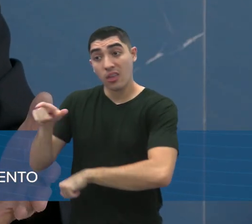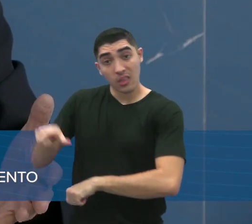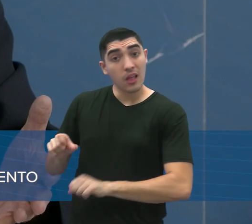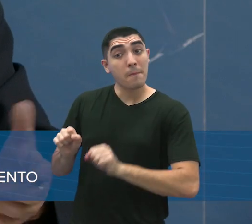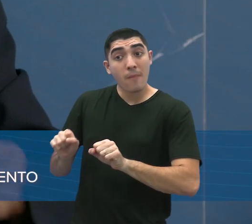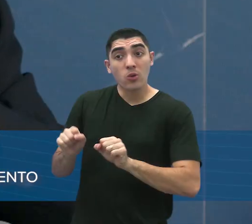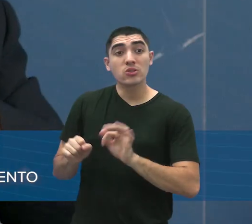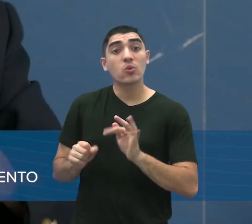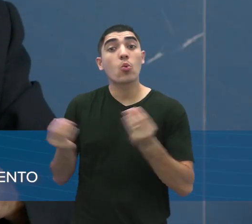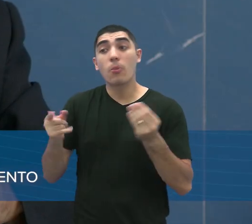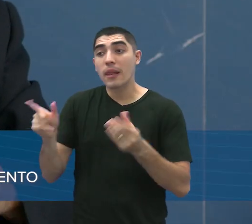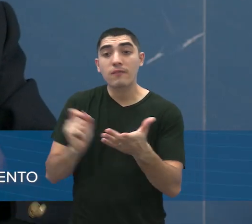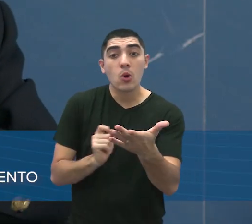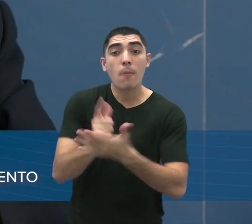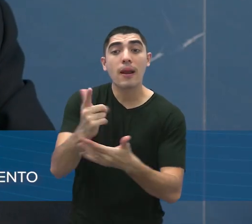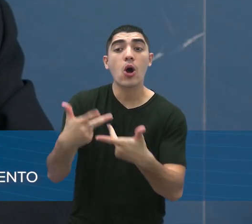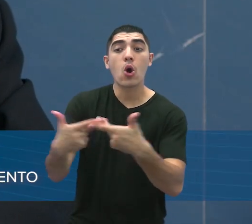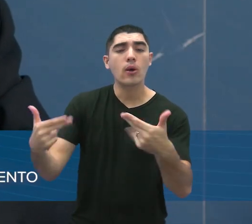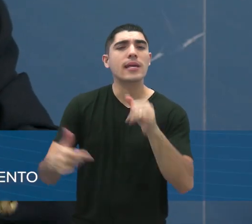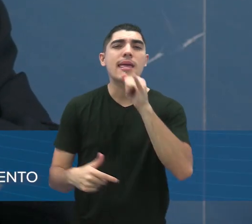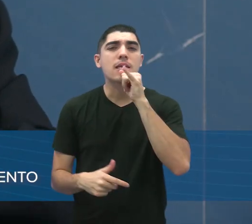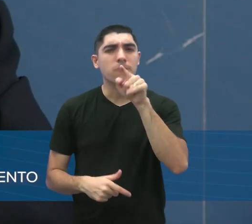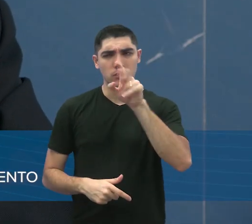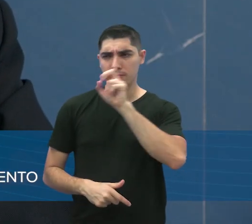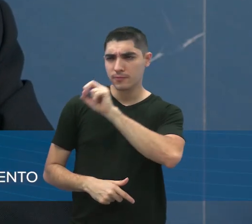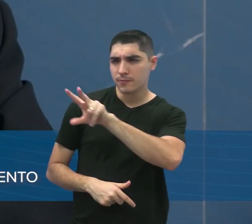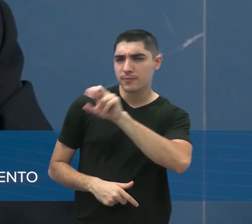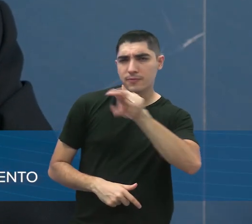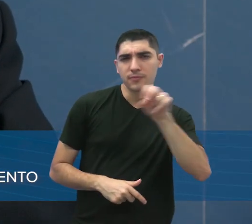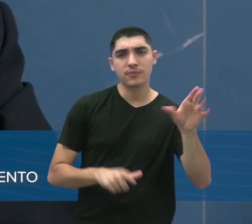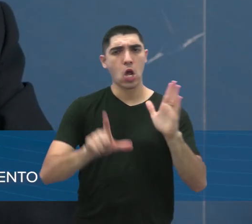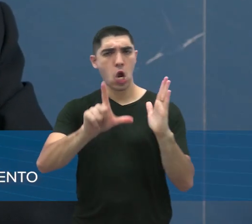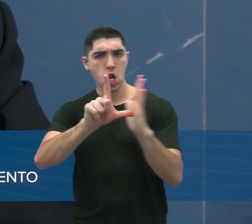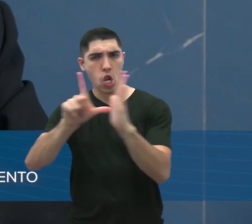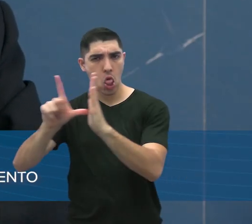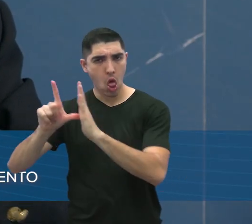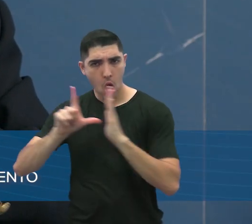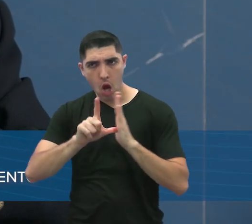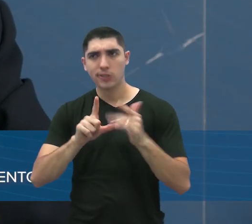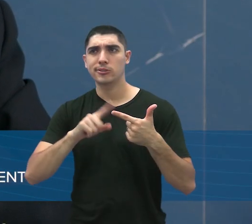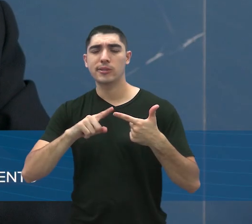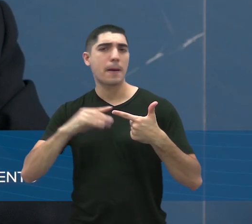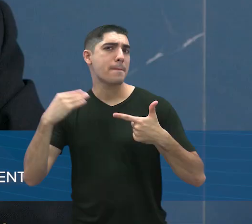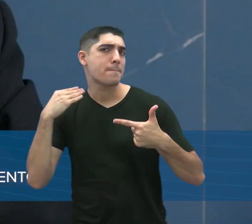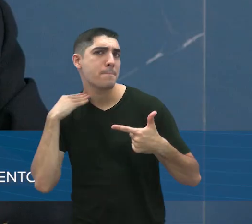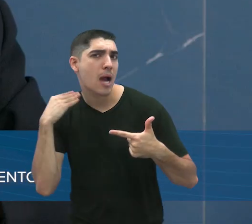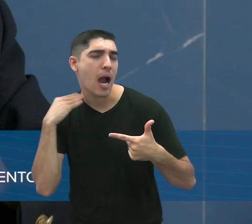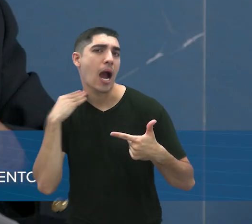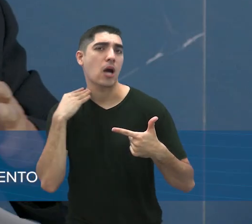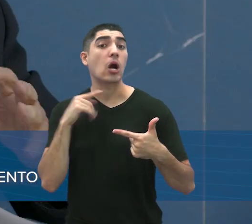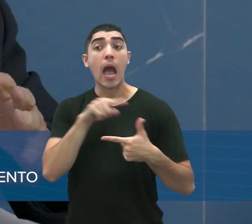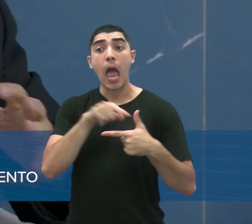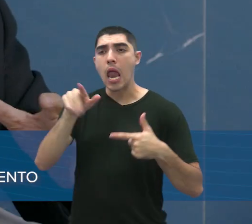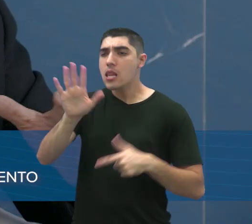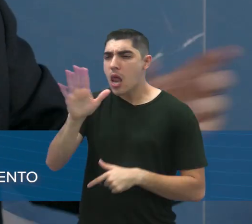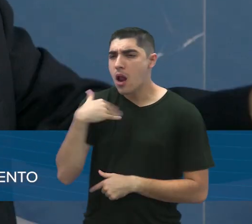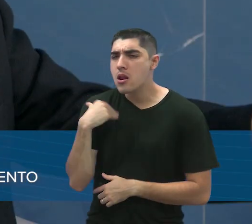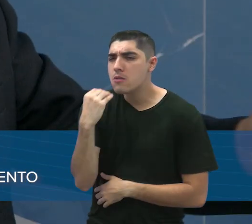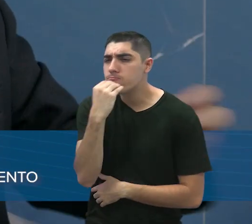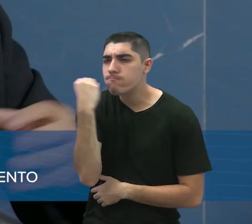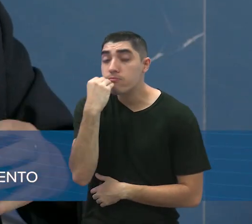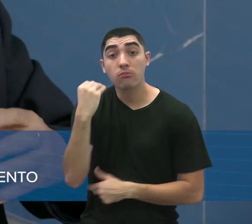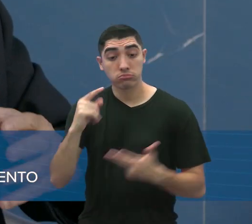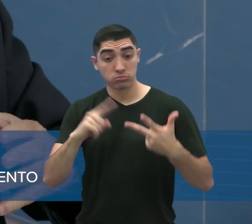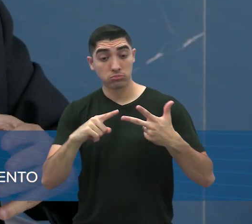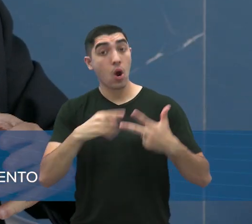potencial comprador. Por isso que você vê as lojas, não só as lojas, os bancos facilitando, até o